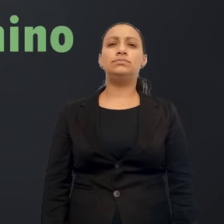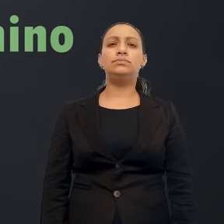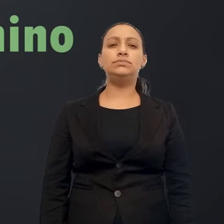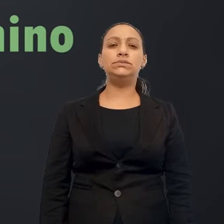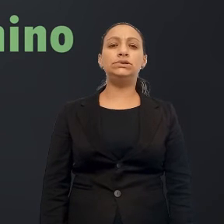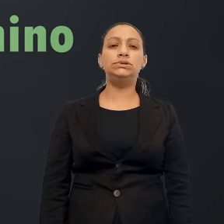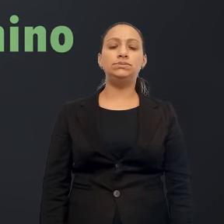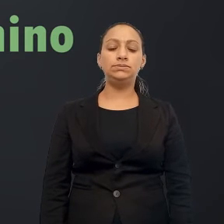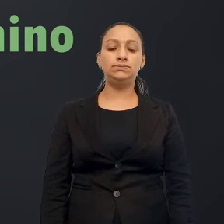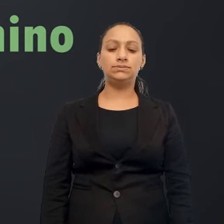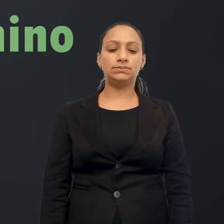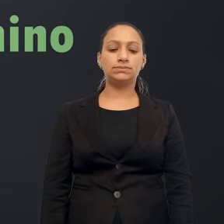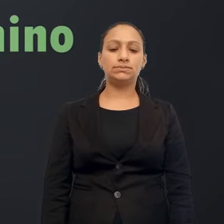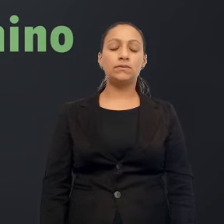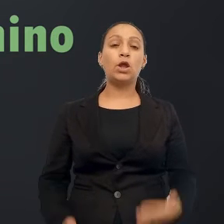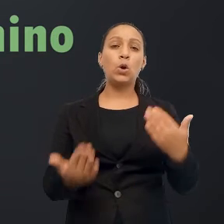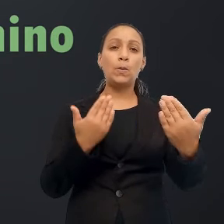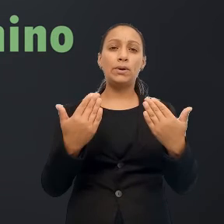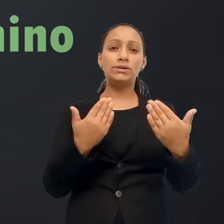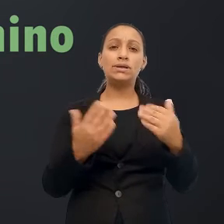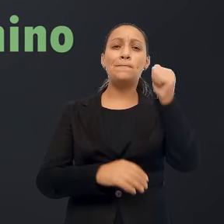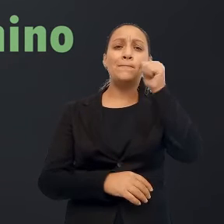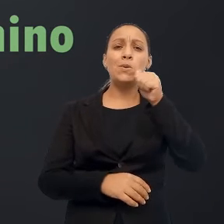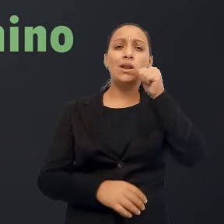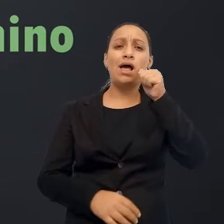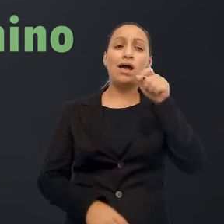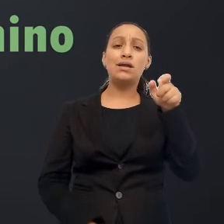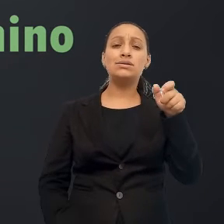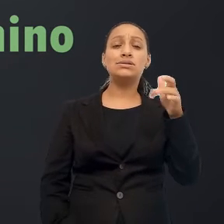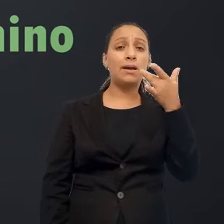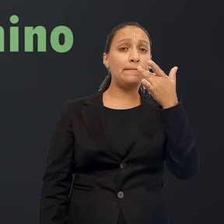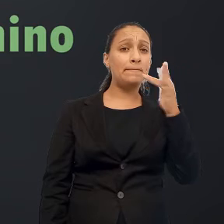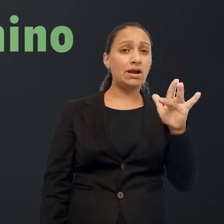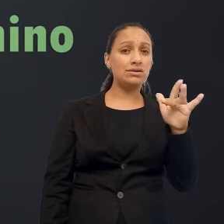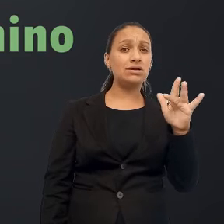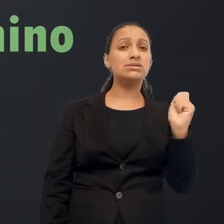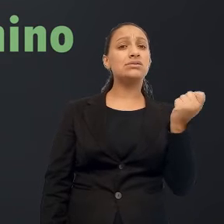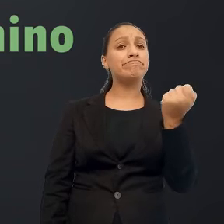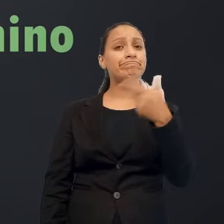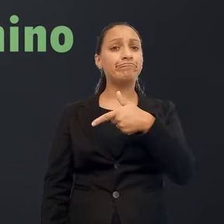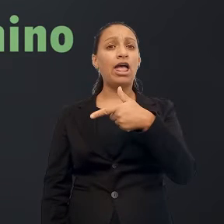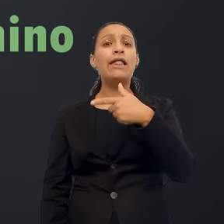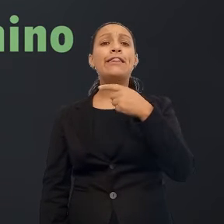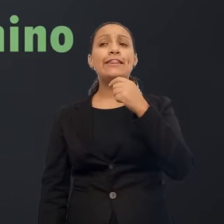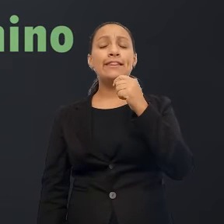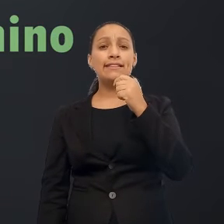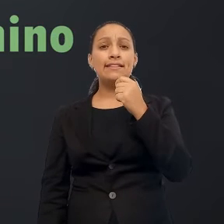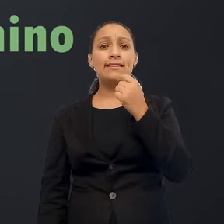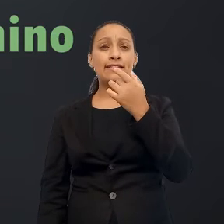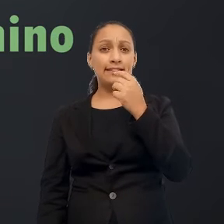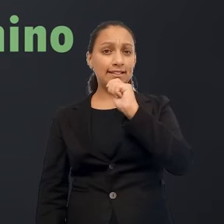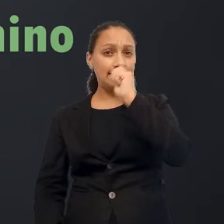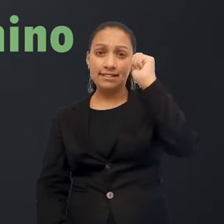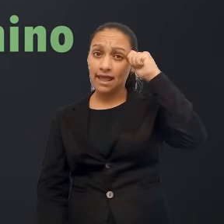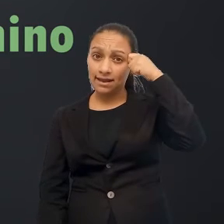uma comparação entre as mulheres brancas e as mulheres negras, tá?